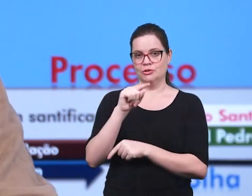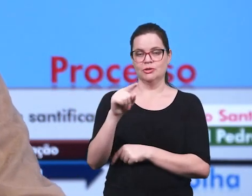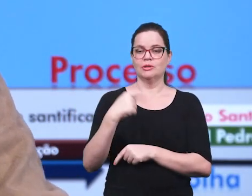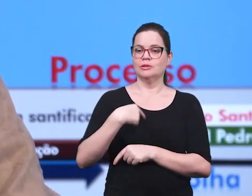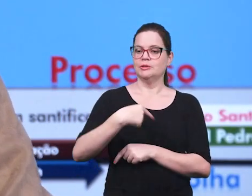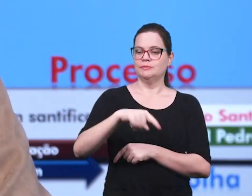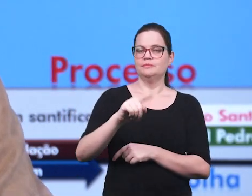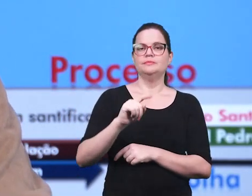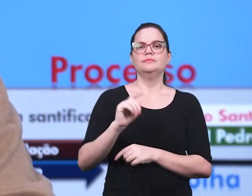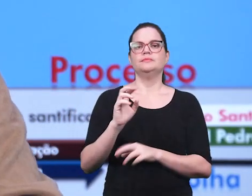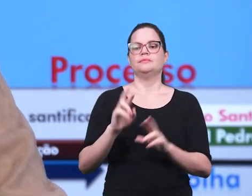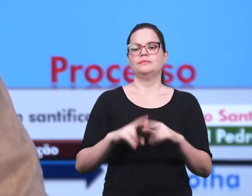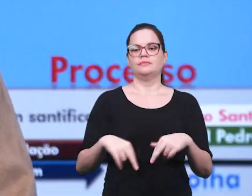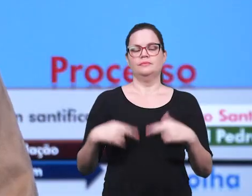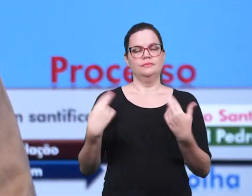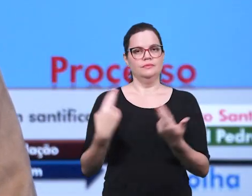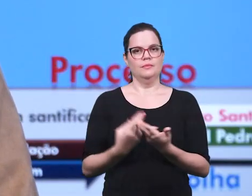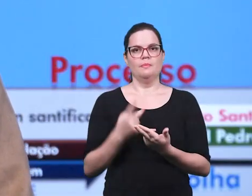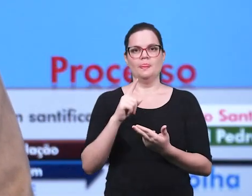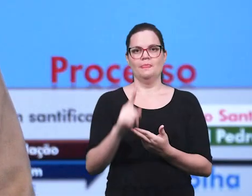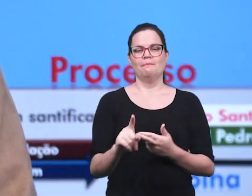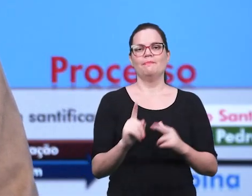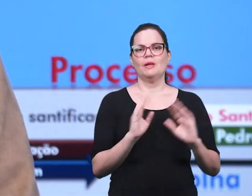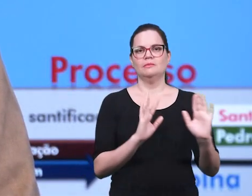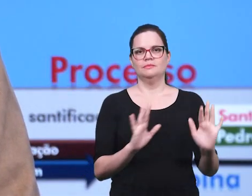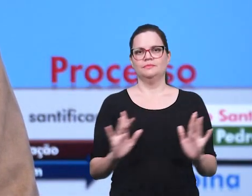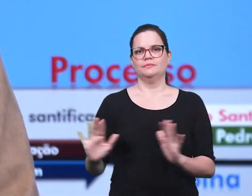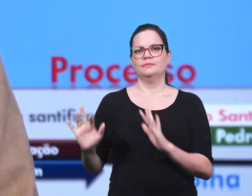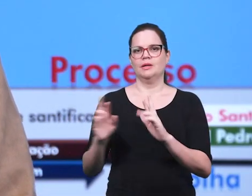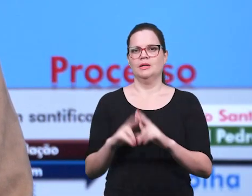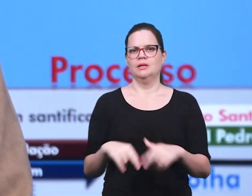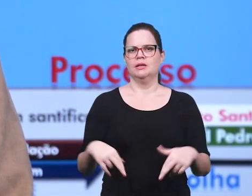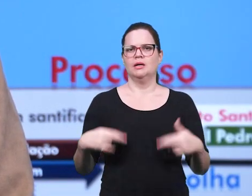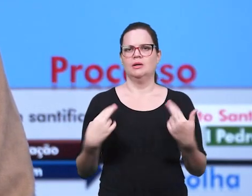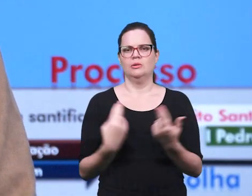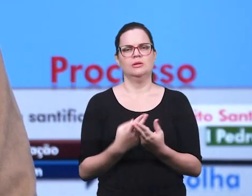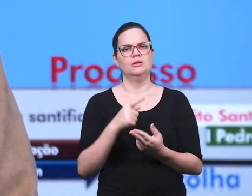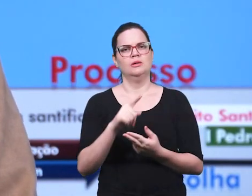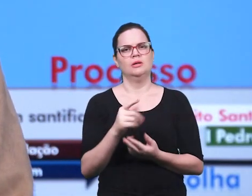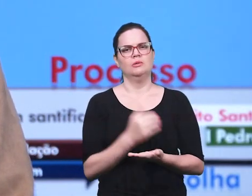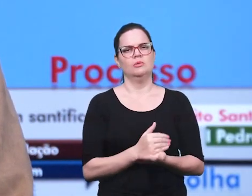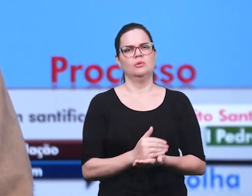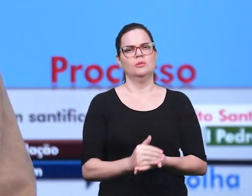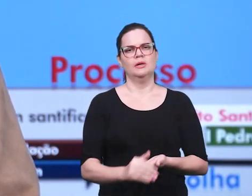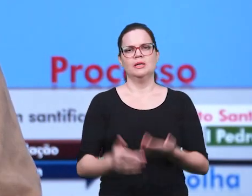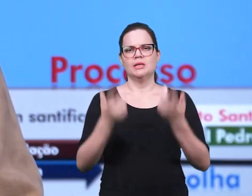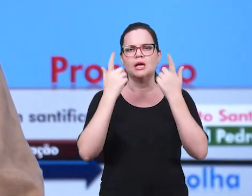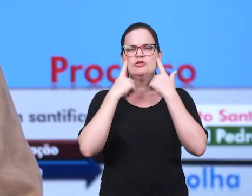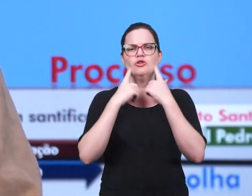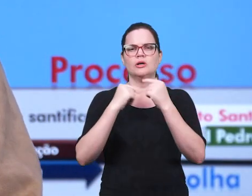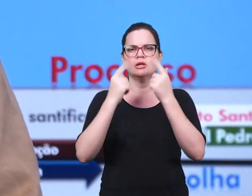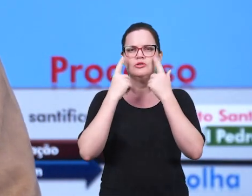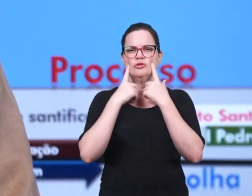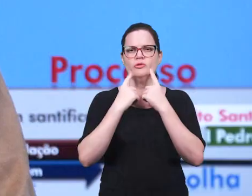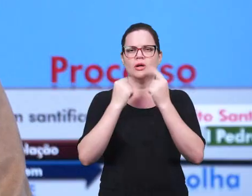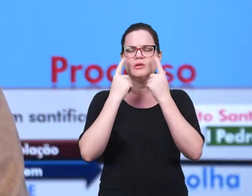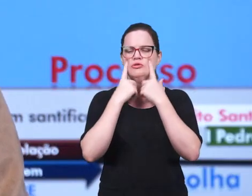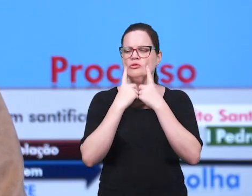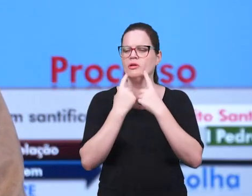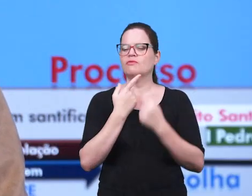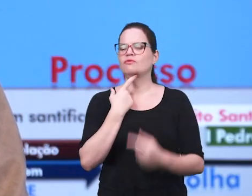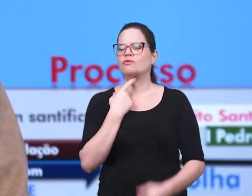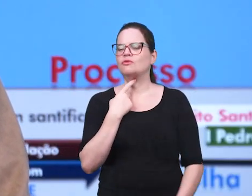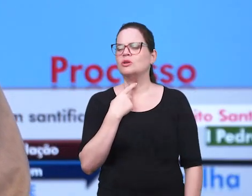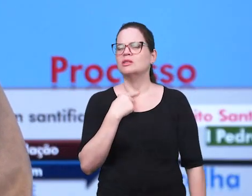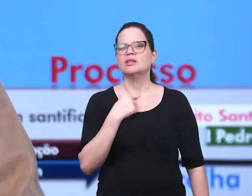durante o processar ali daquela reunião, eu comecei a chorar, a sentir vontade de chorar